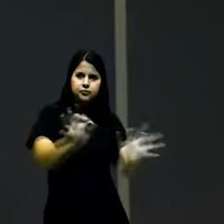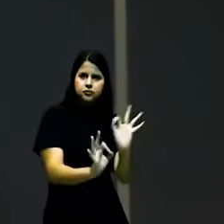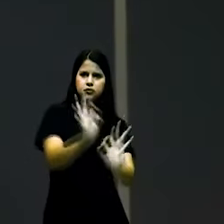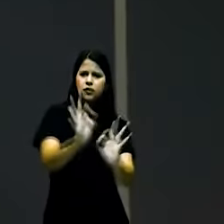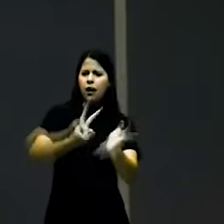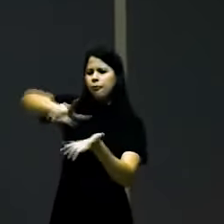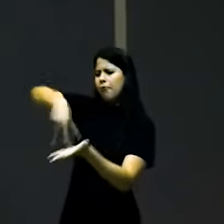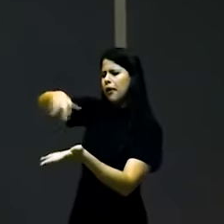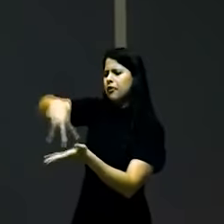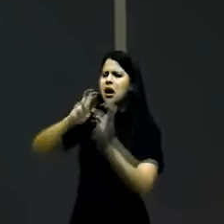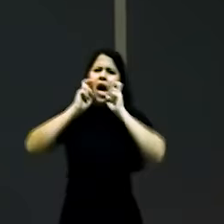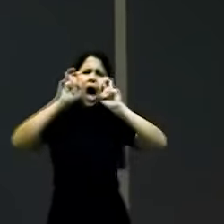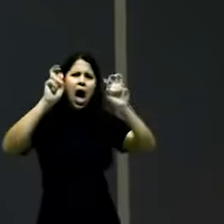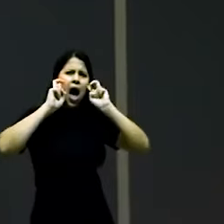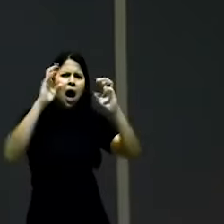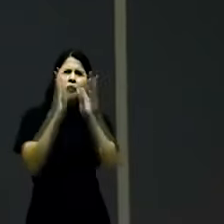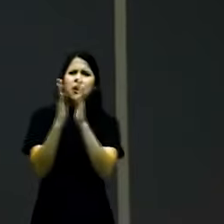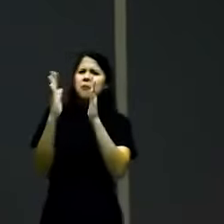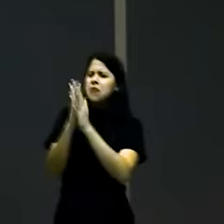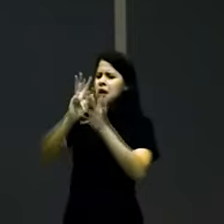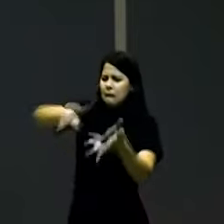que é necessário e nada acontece.